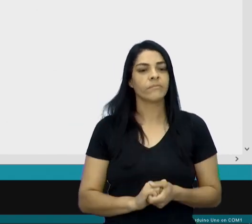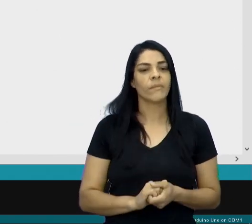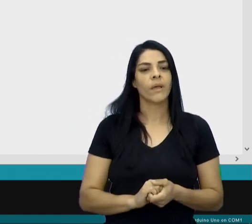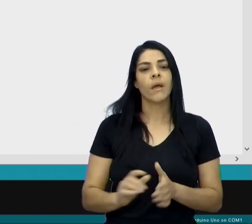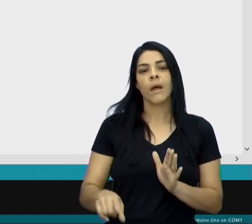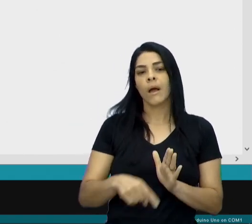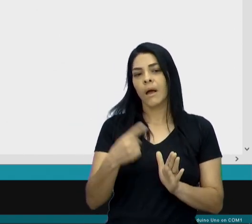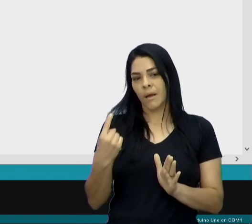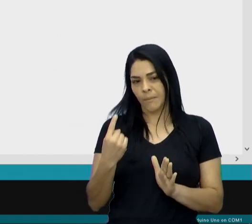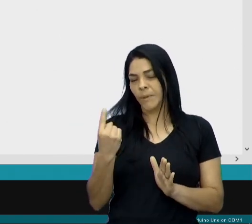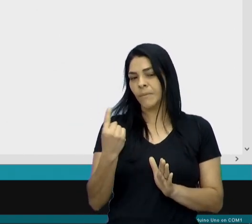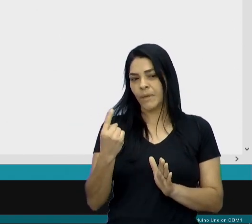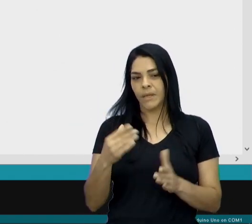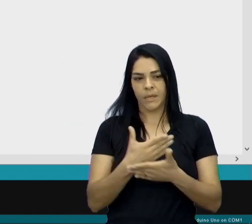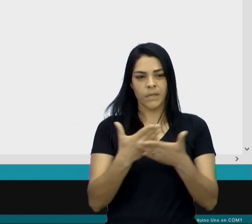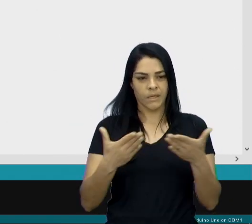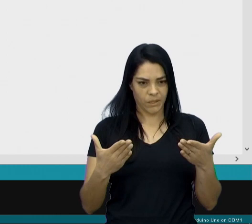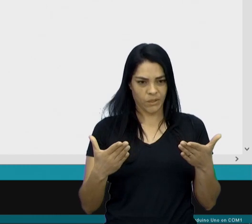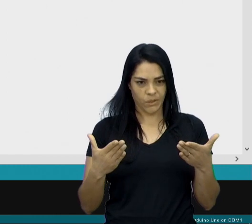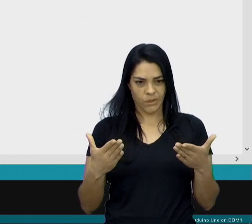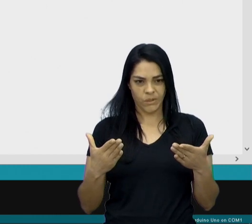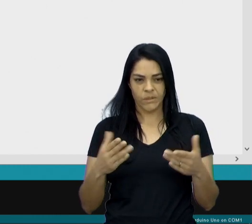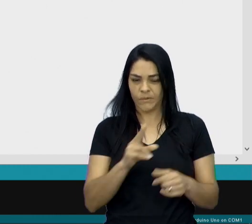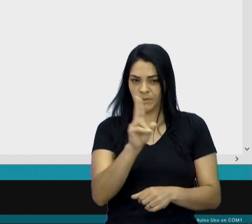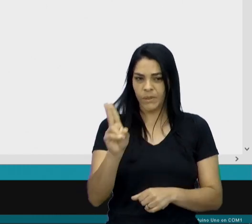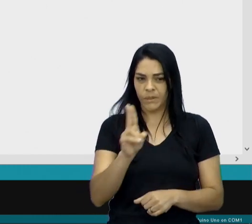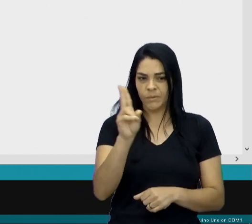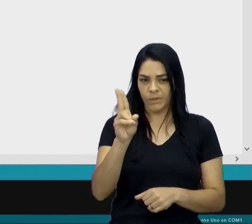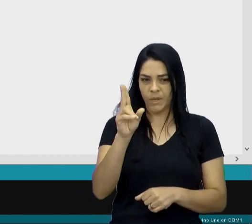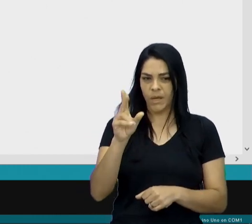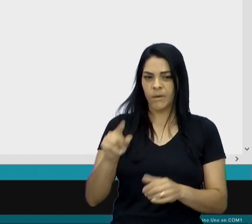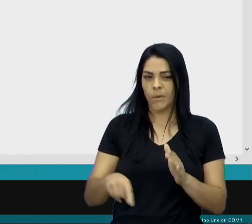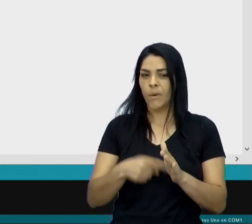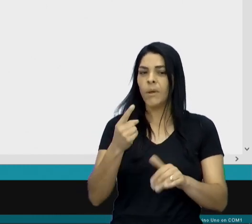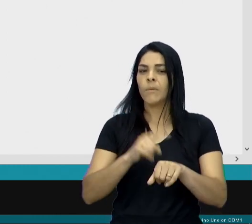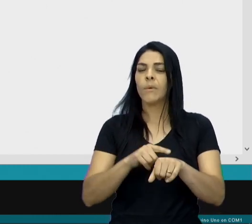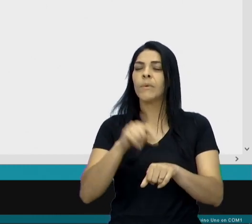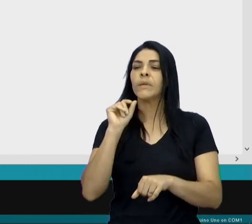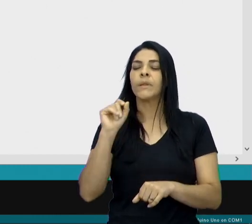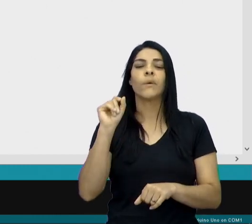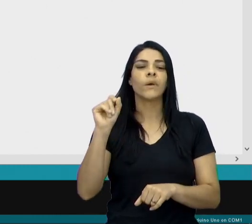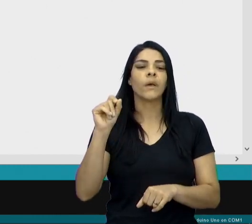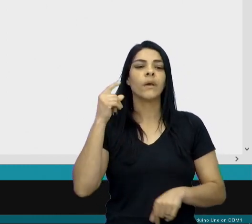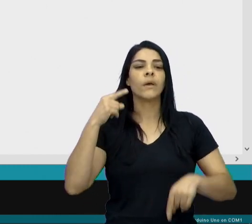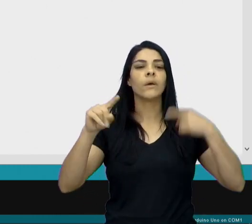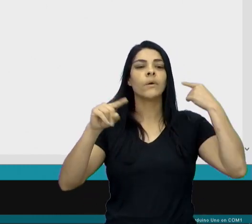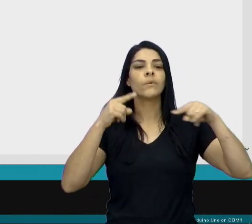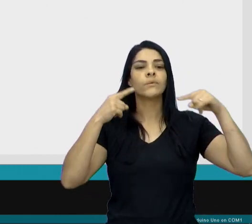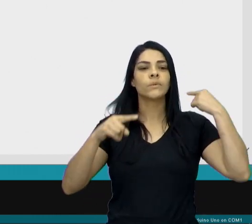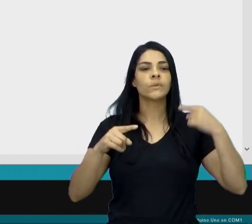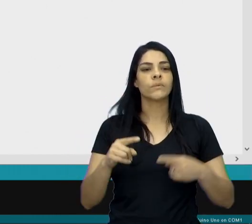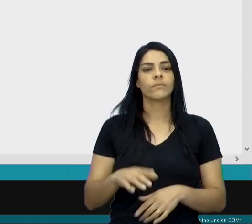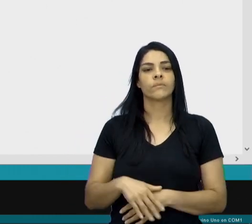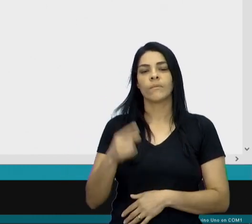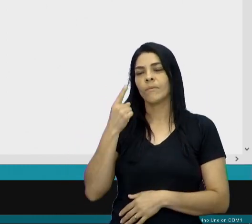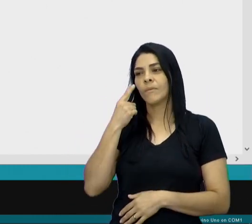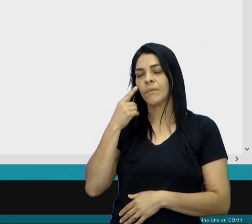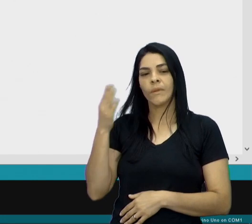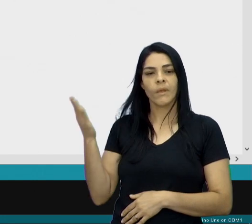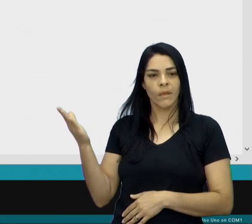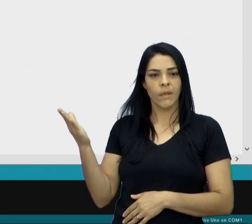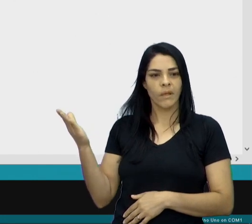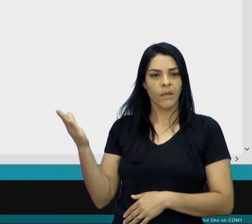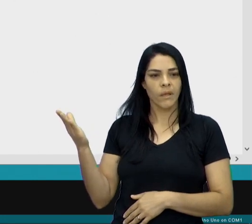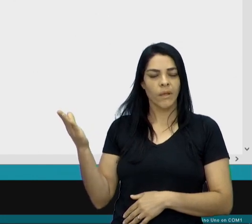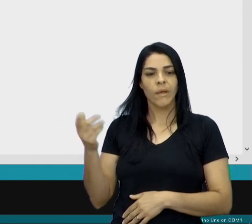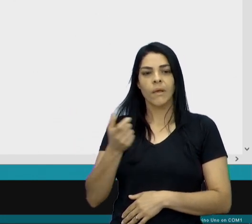primeira variável que a gente vai definir aqui nesse primeiro momento é a variável dos sons. Então, eu escrevi tons aqui, você poderia ter escrito